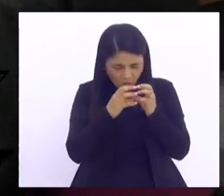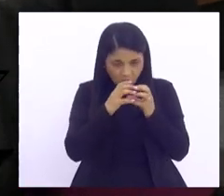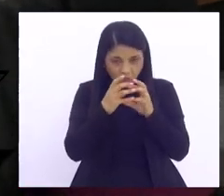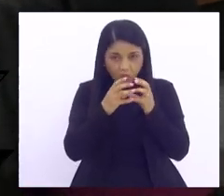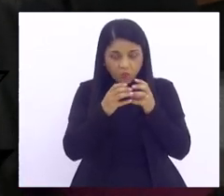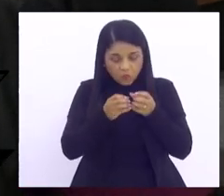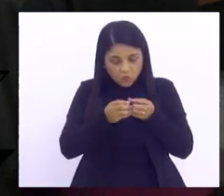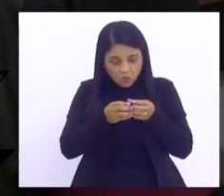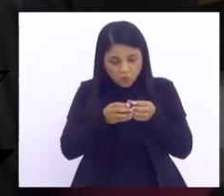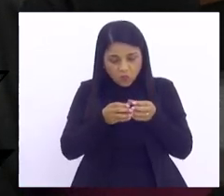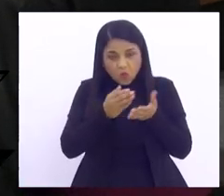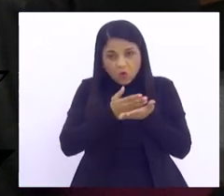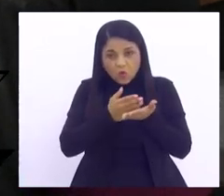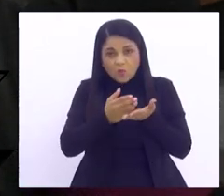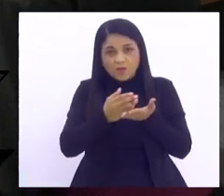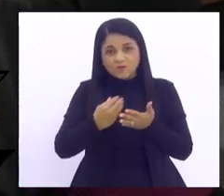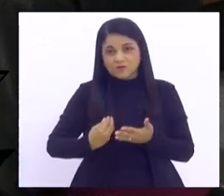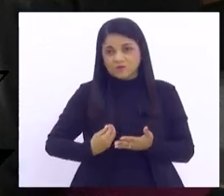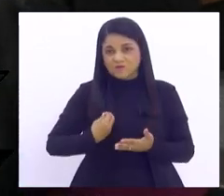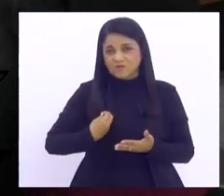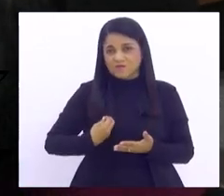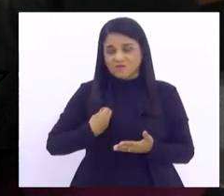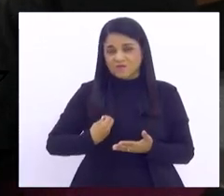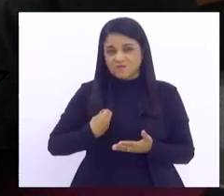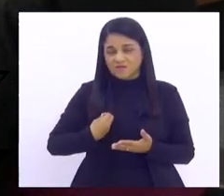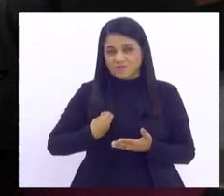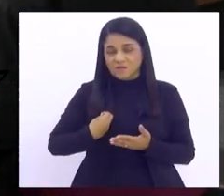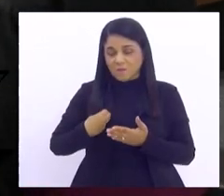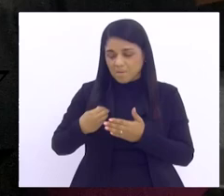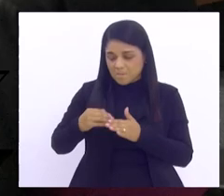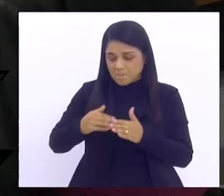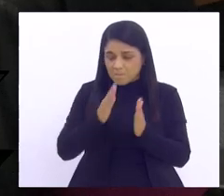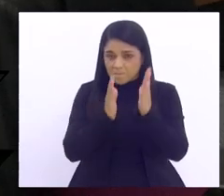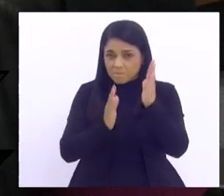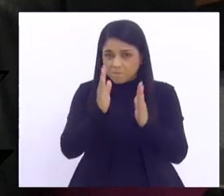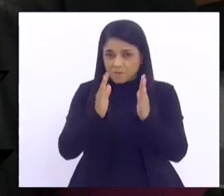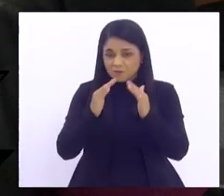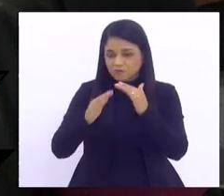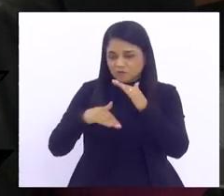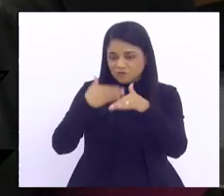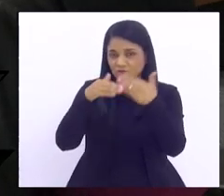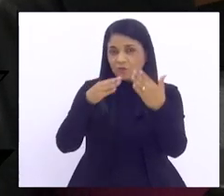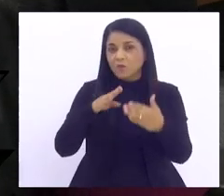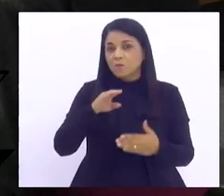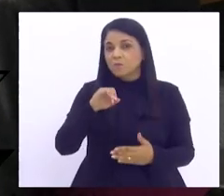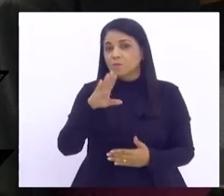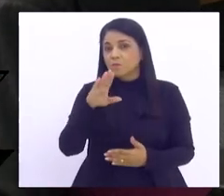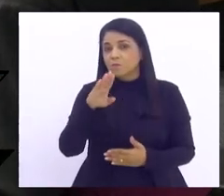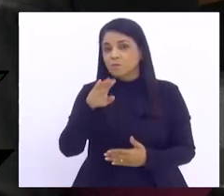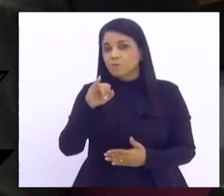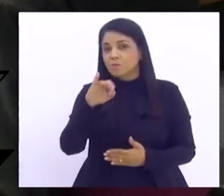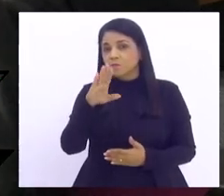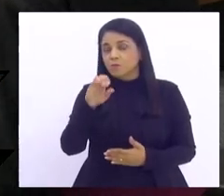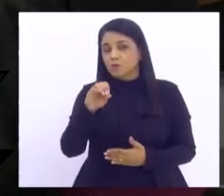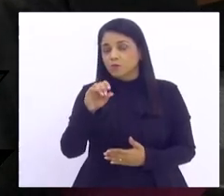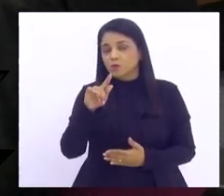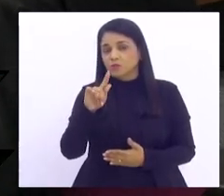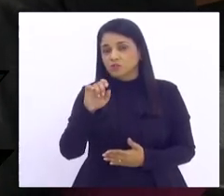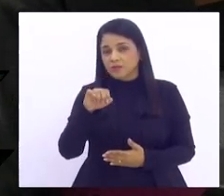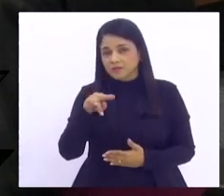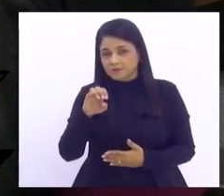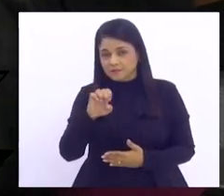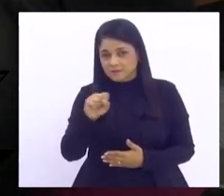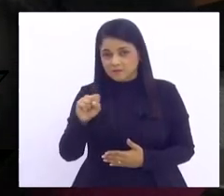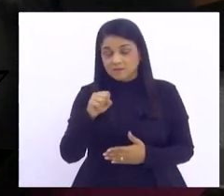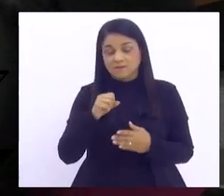vital, levando a um período de desenvolvimento, chamado de embriogênese, no qual as células, os